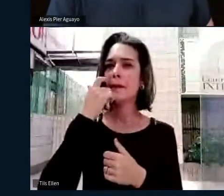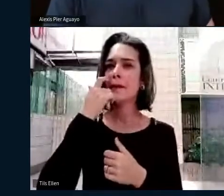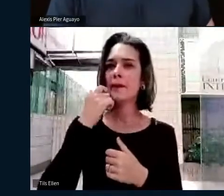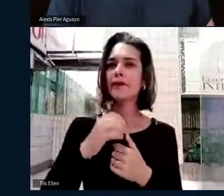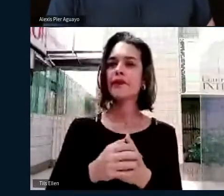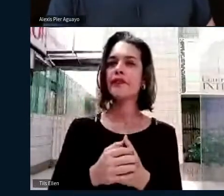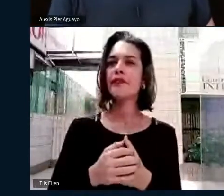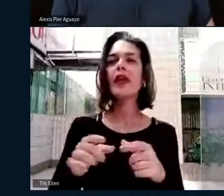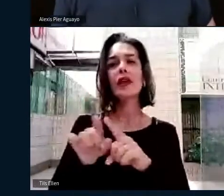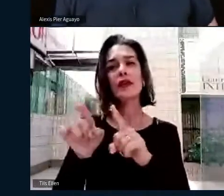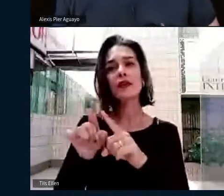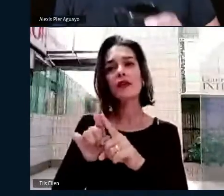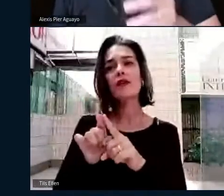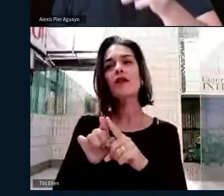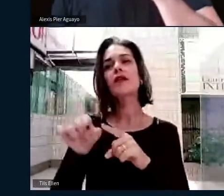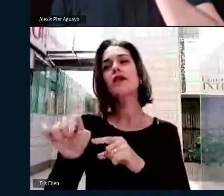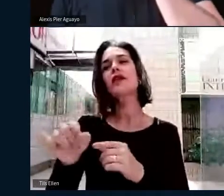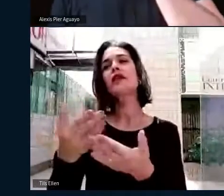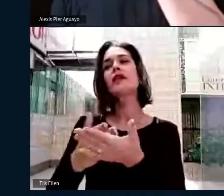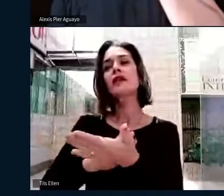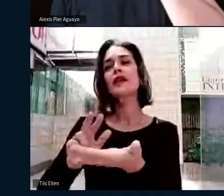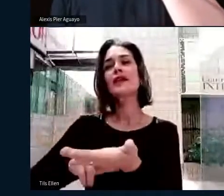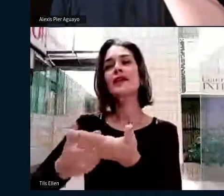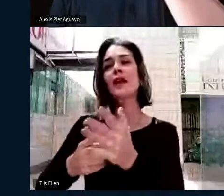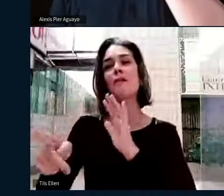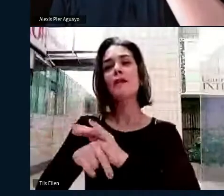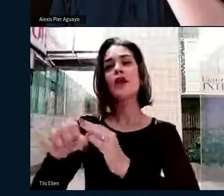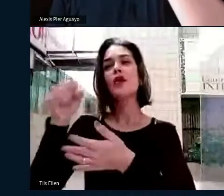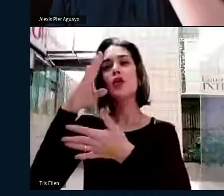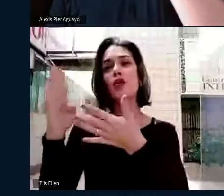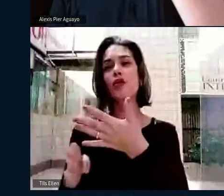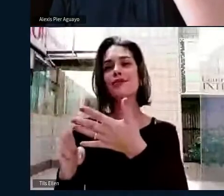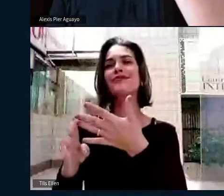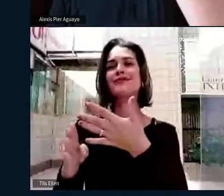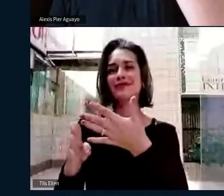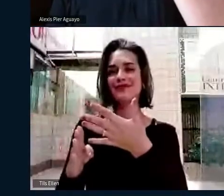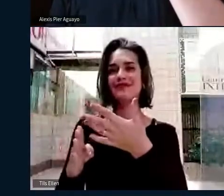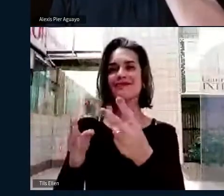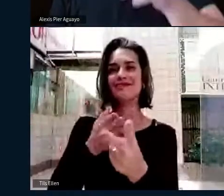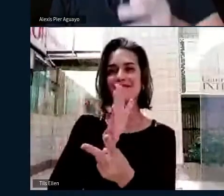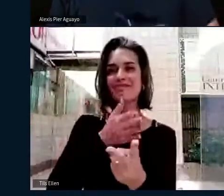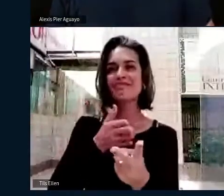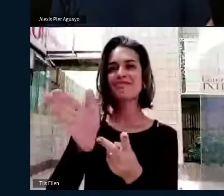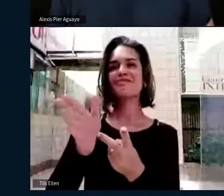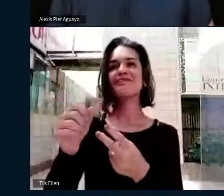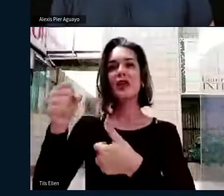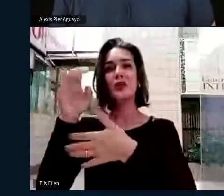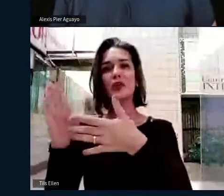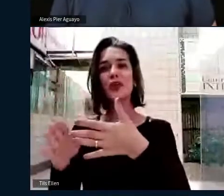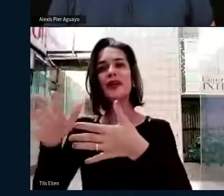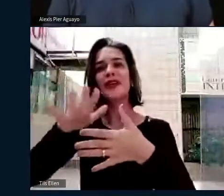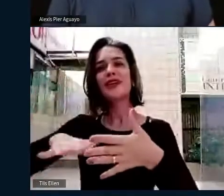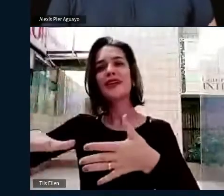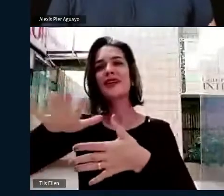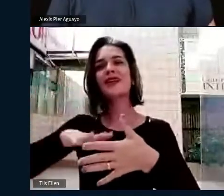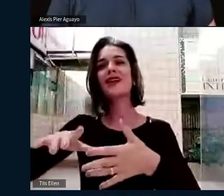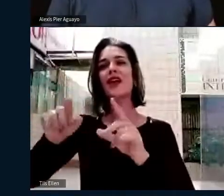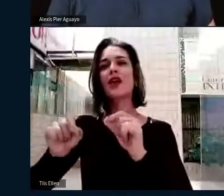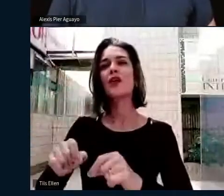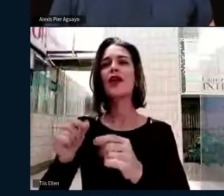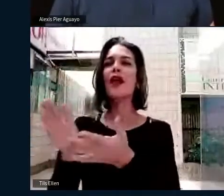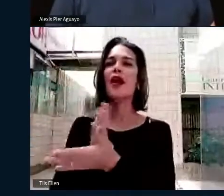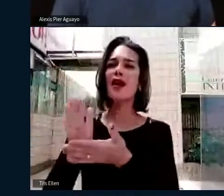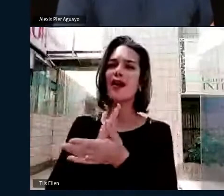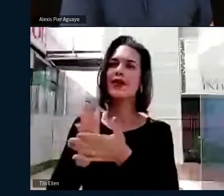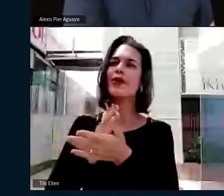Quanto para os estudos da tradução e interpretação da língua de sinais, que é esse campo que alguns chamam de campo disciplinar, eu